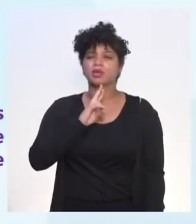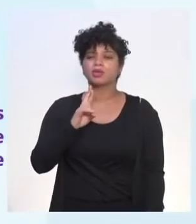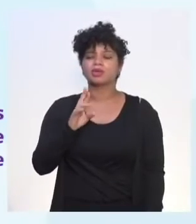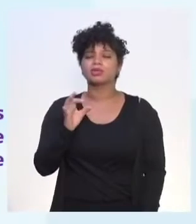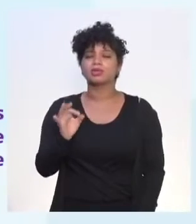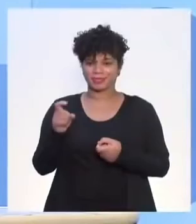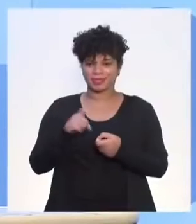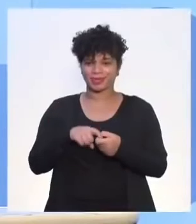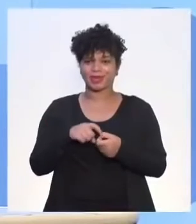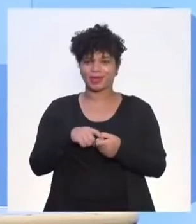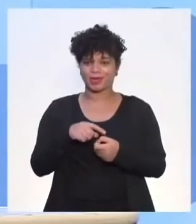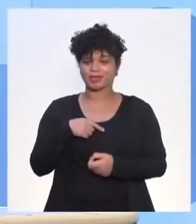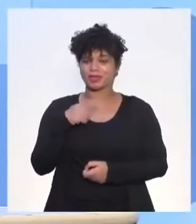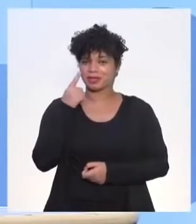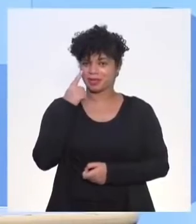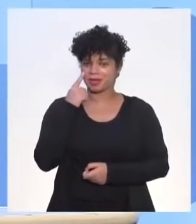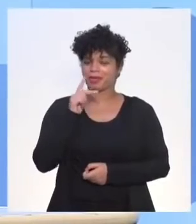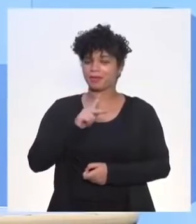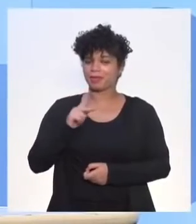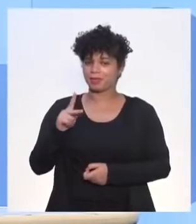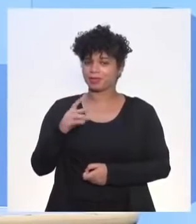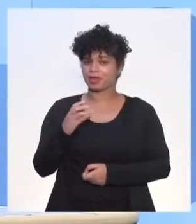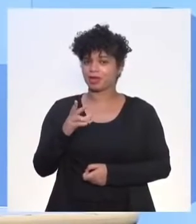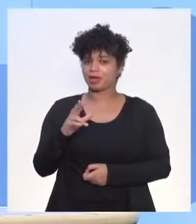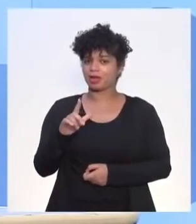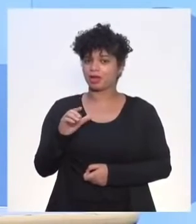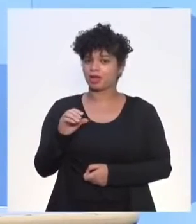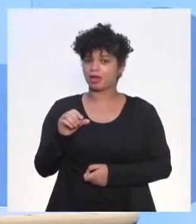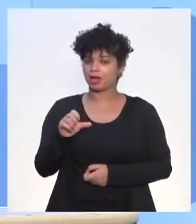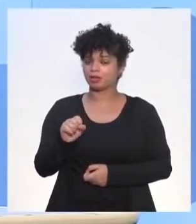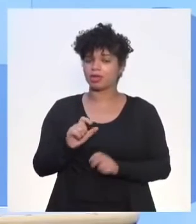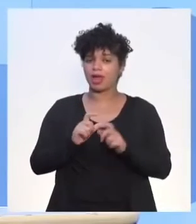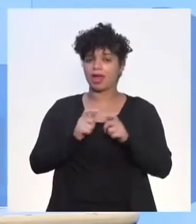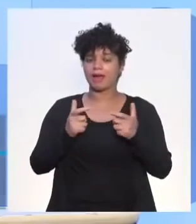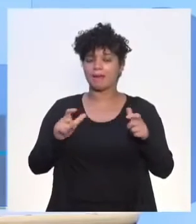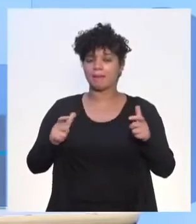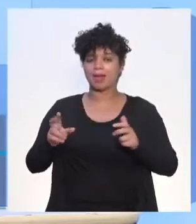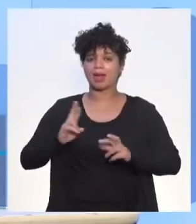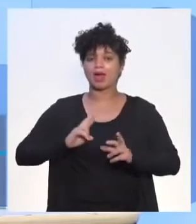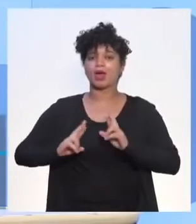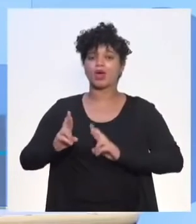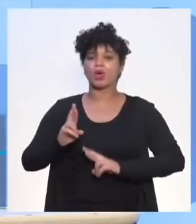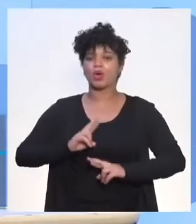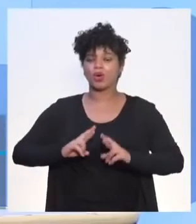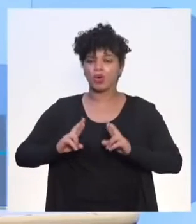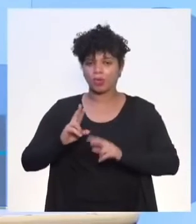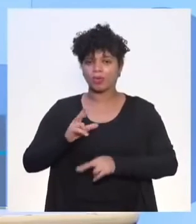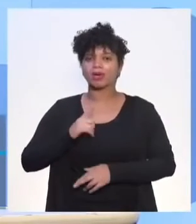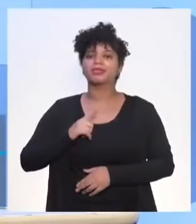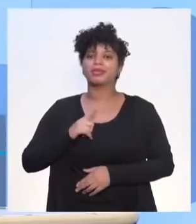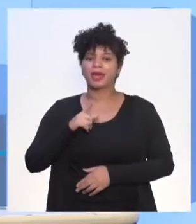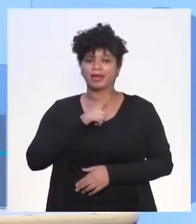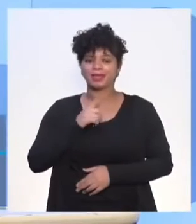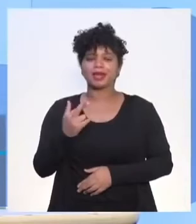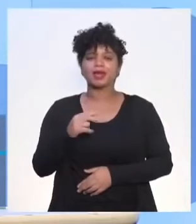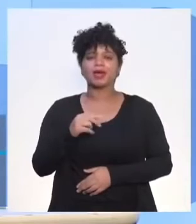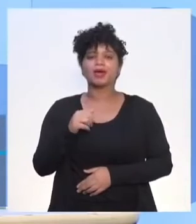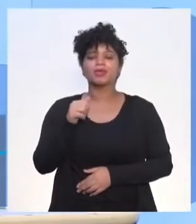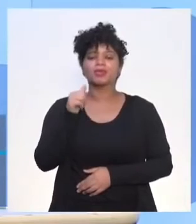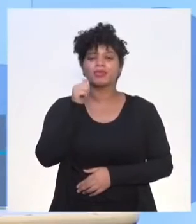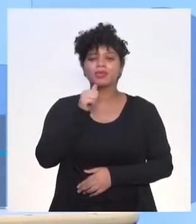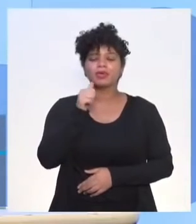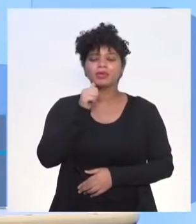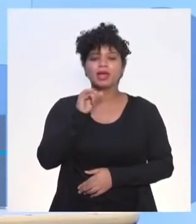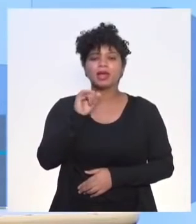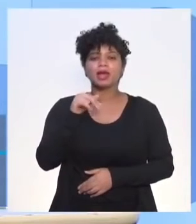ou C? Olha, professor Carlos, a maioria esmagadora das respostas acompanharam aqui a resposta da aluna Ingrid